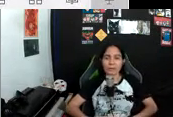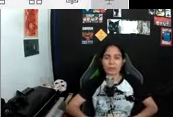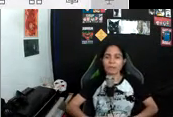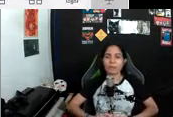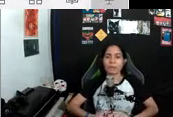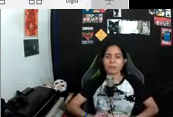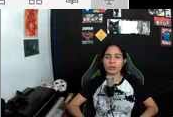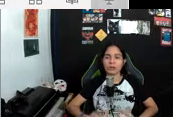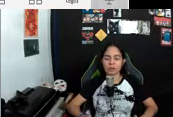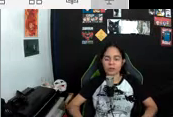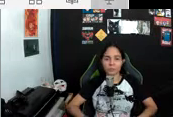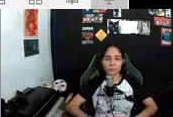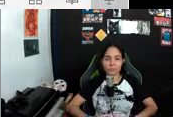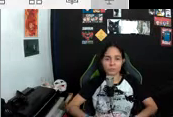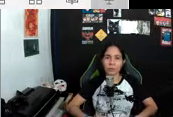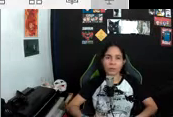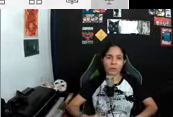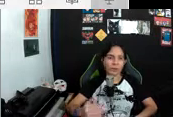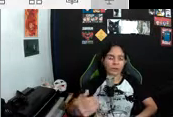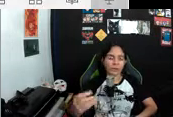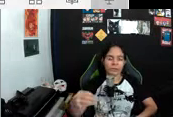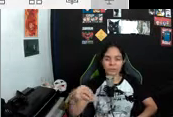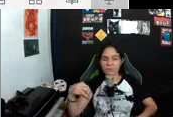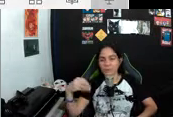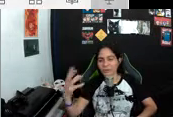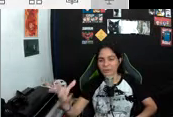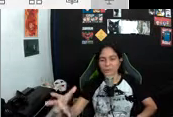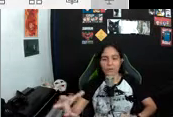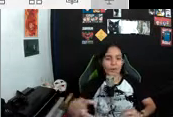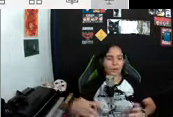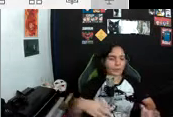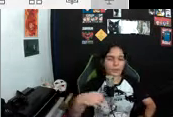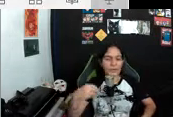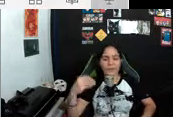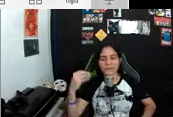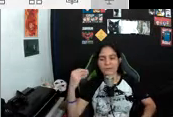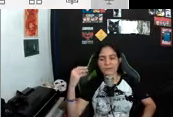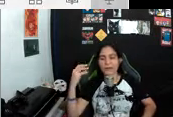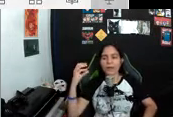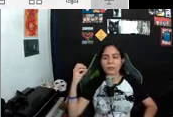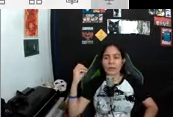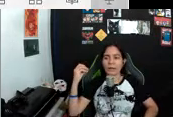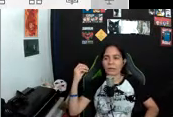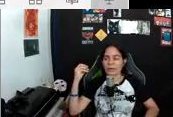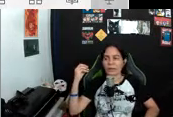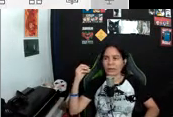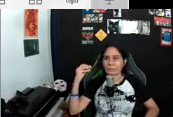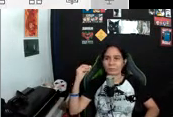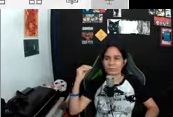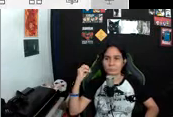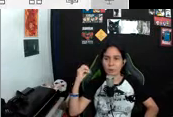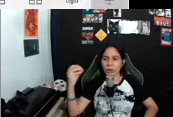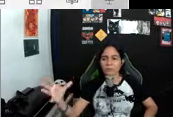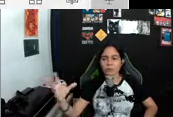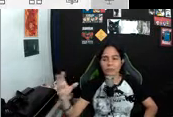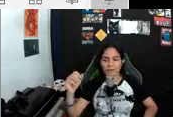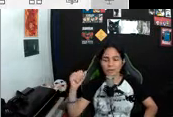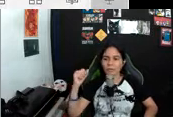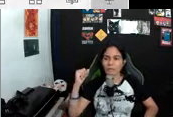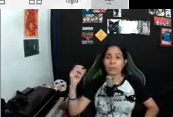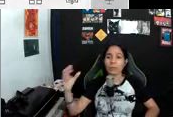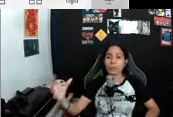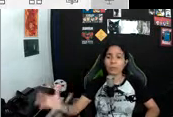de vocês, né, pedir, vamos supor, se uma pessoa, uma empresa, um